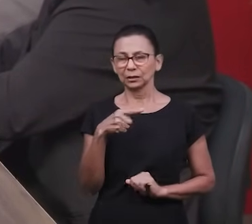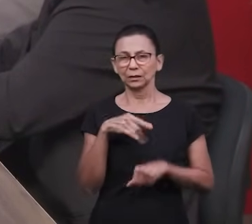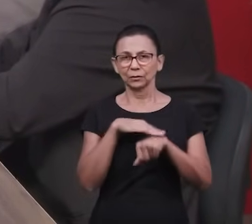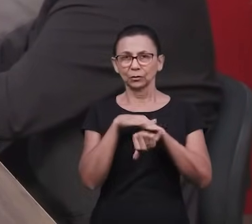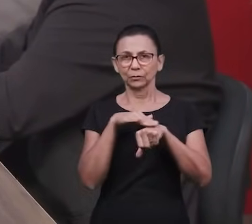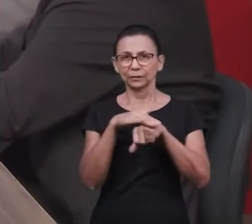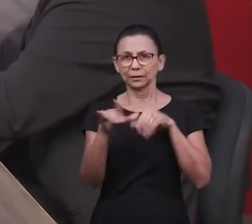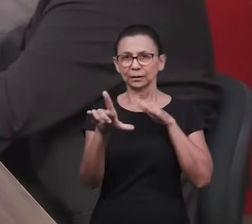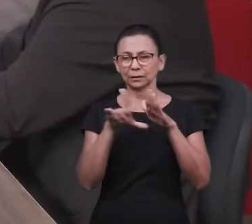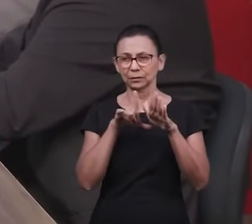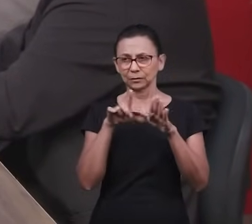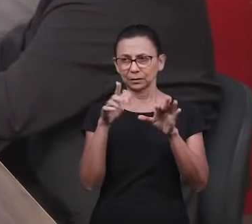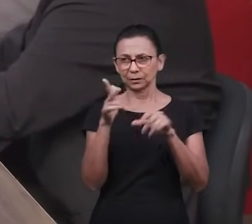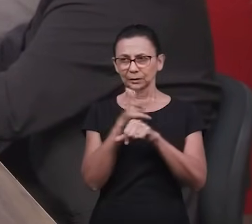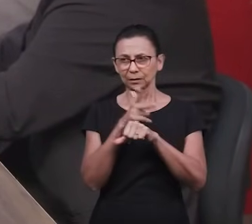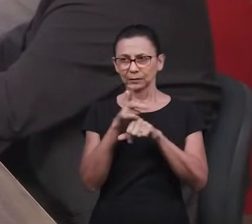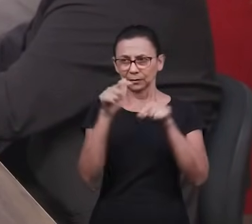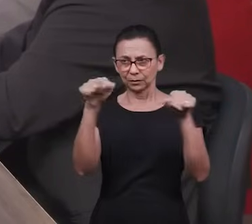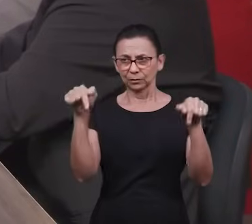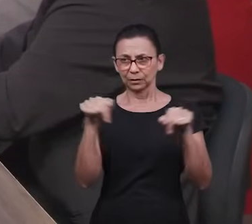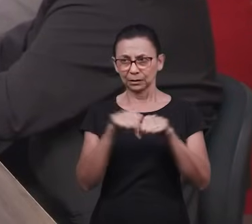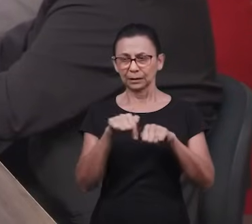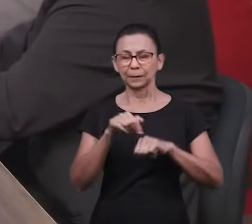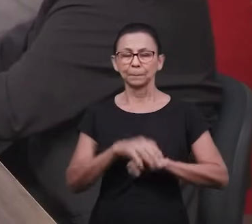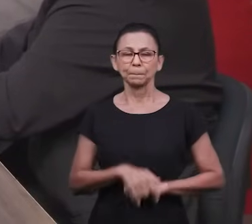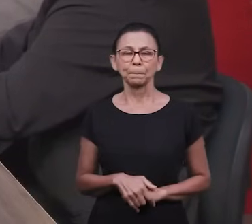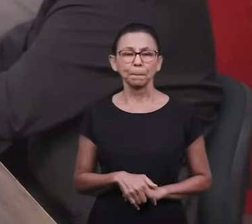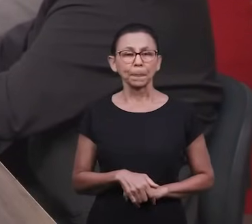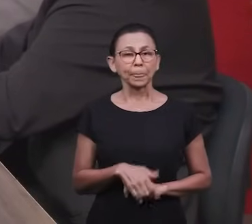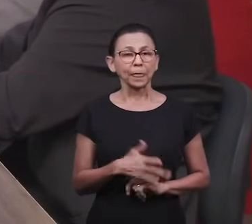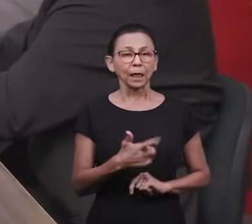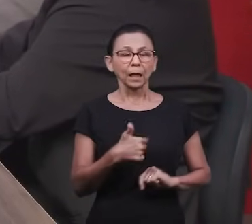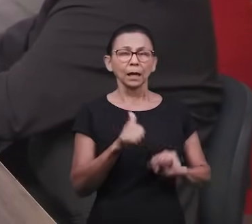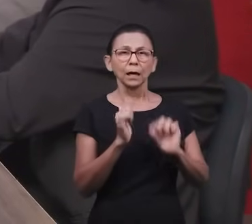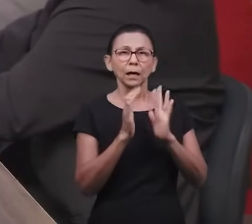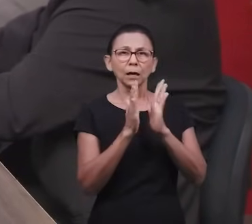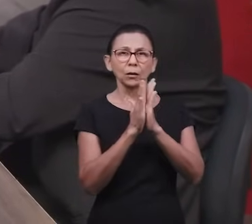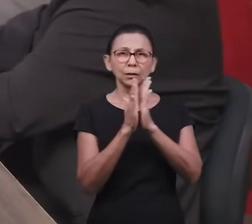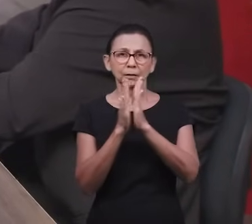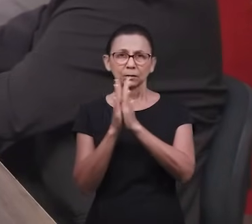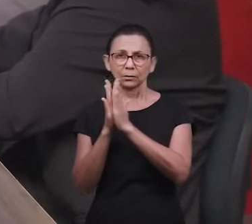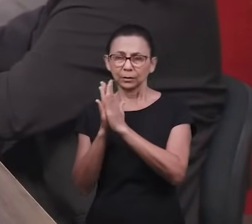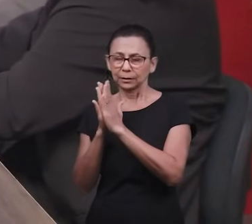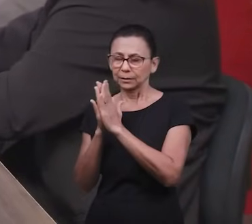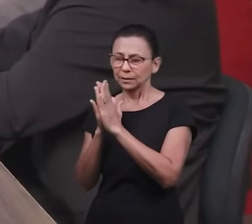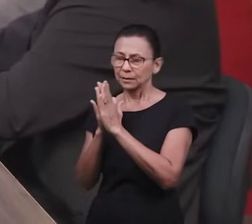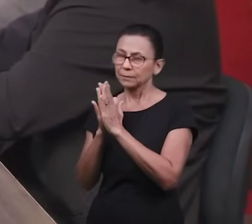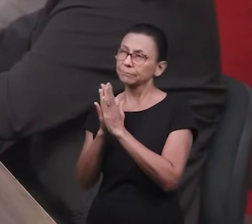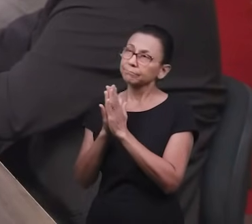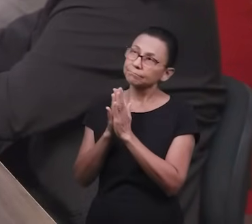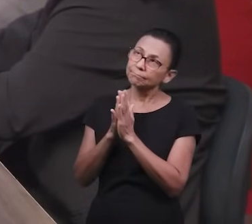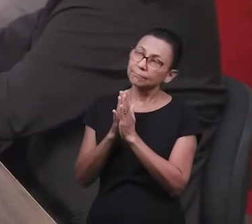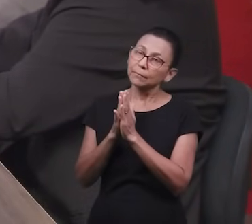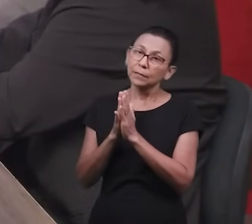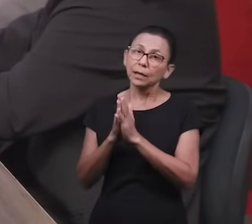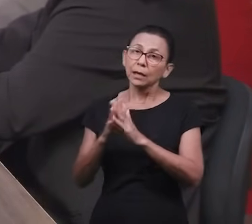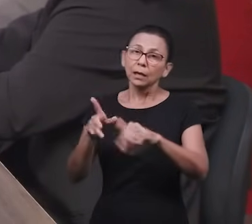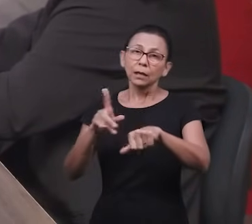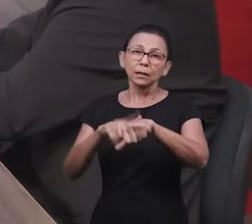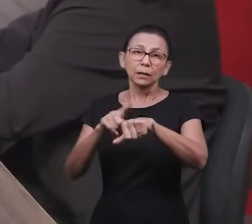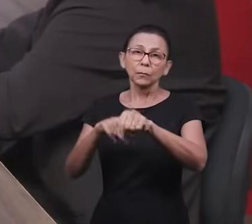bênção. Nós estávamos comentando sobre isso antes da gravação. Aí eu estava falando para ele o seguinte: as orações, né? A oração que o Senhor responde